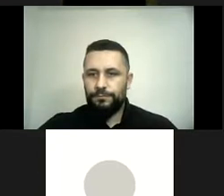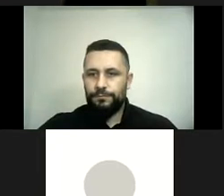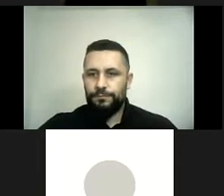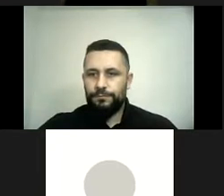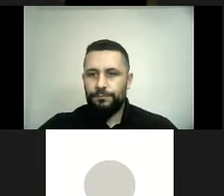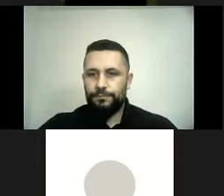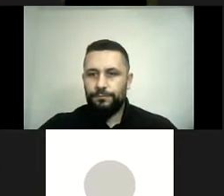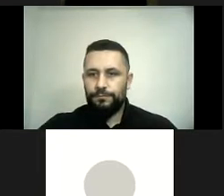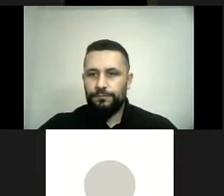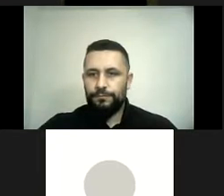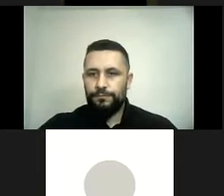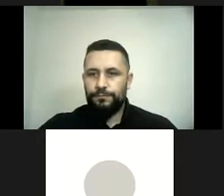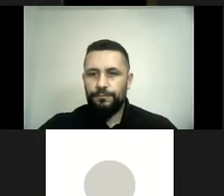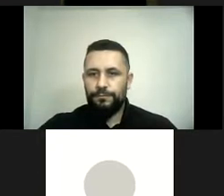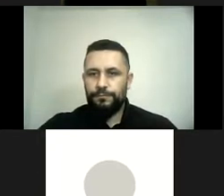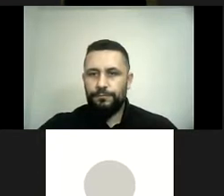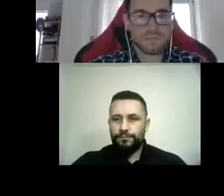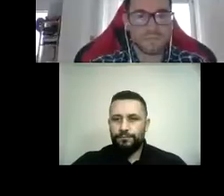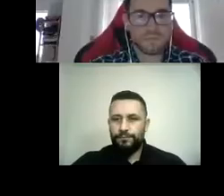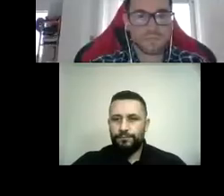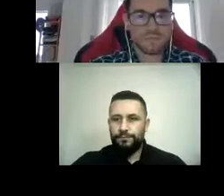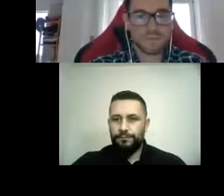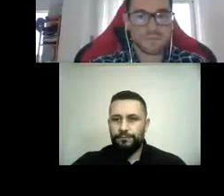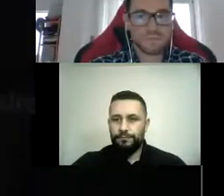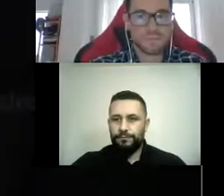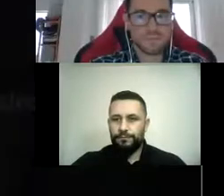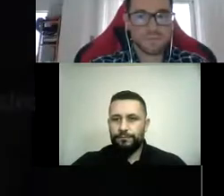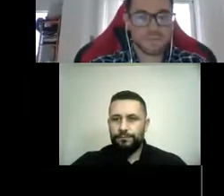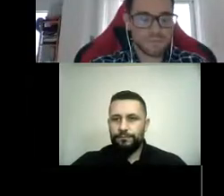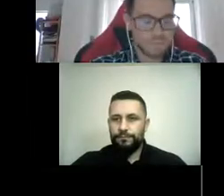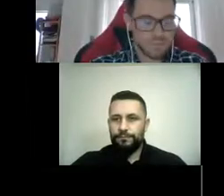vídeo institucional para a gente abrir essa solenidade. Muito obrigado.